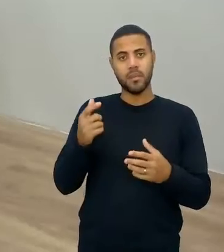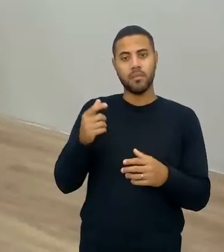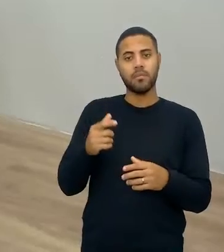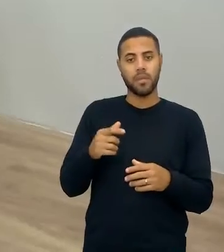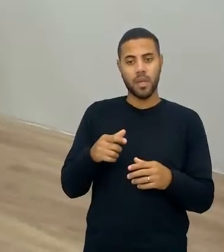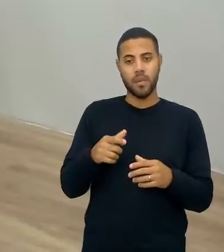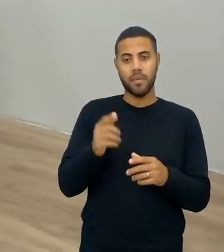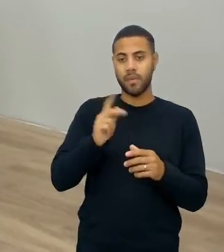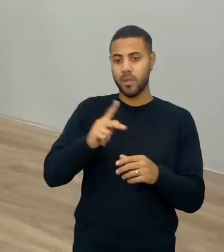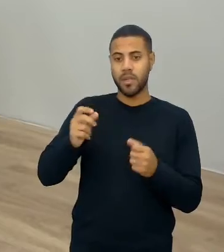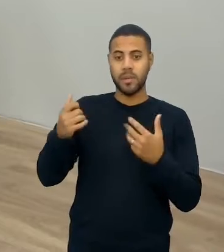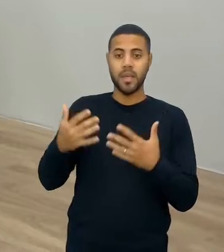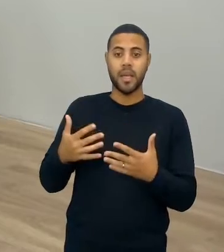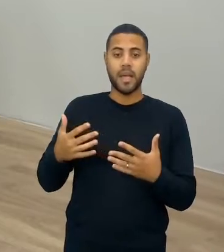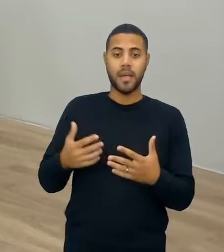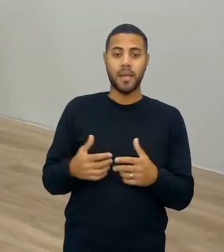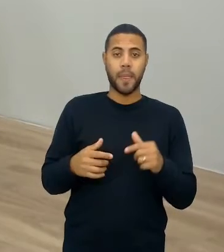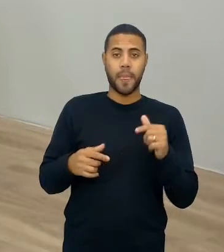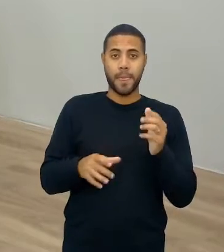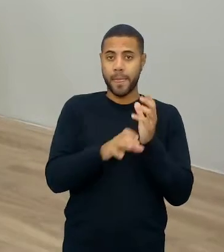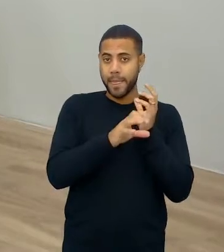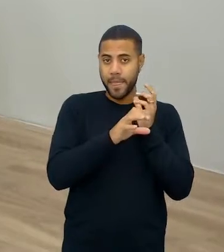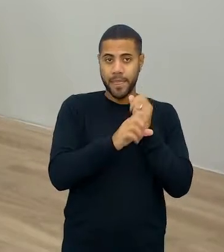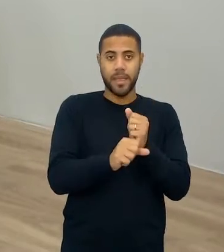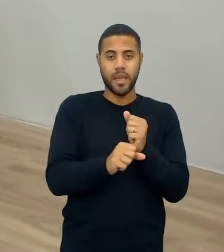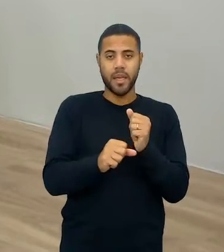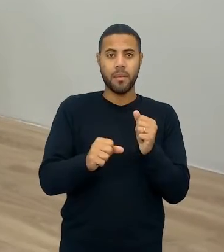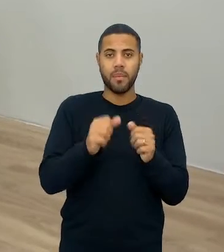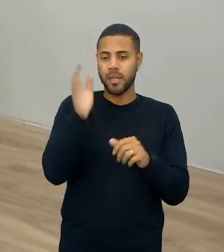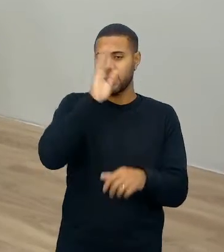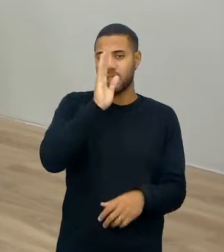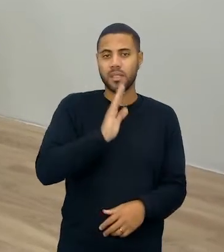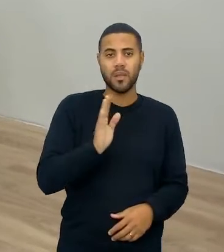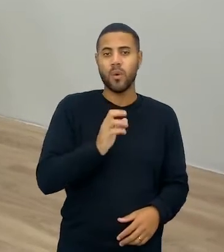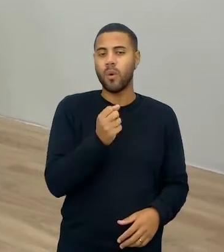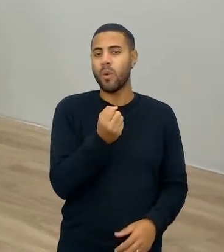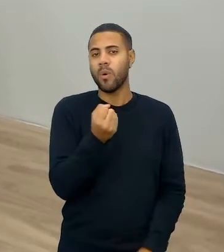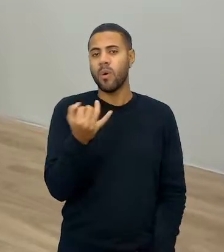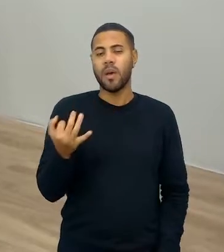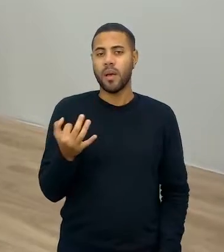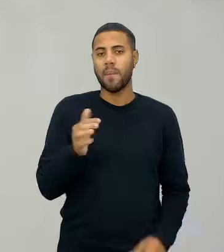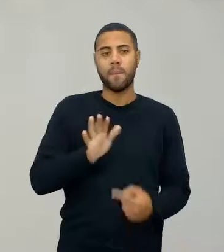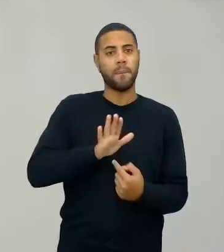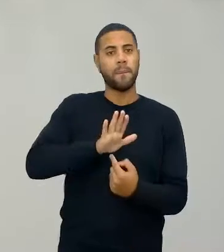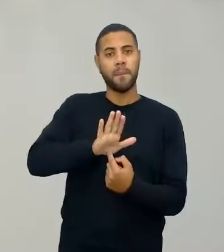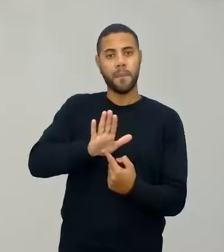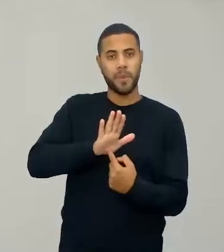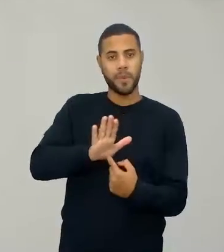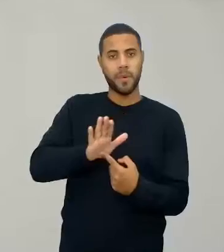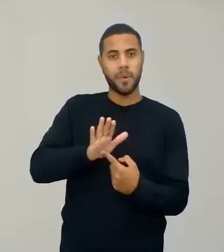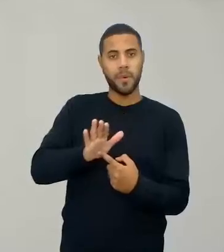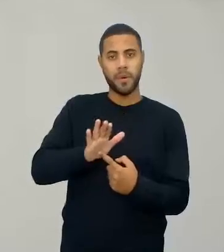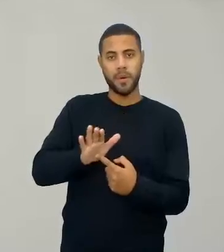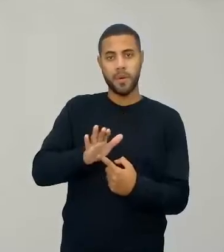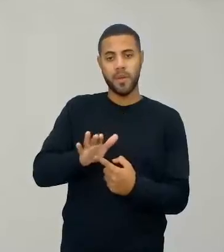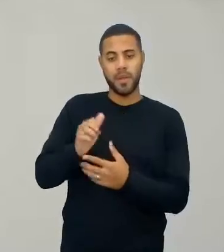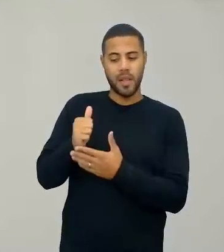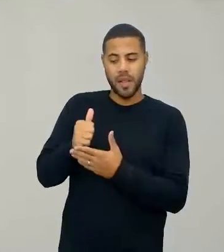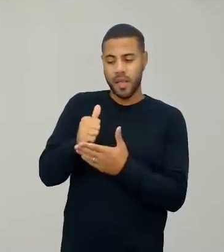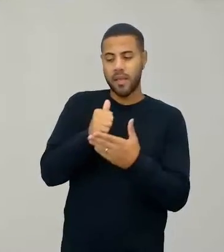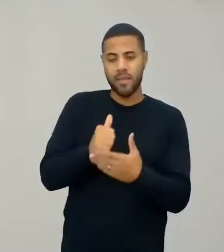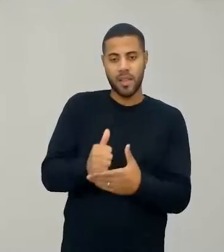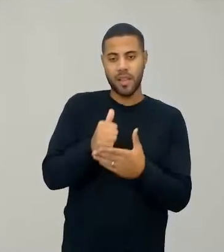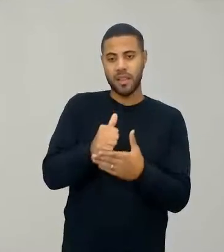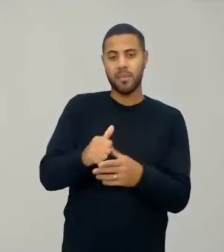que evidencia o quanto das casas brasileiras, né, das residências do Brasil, tem de coleta e o quanto tem